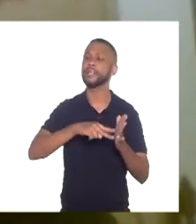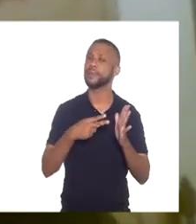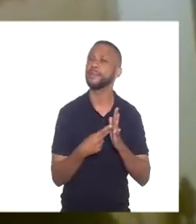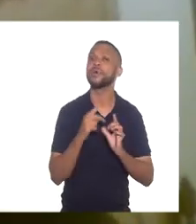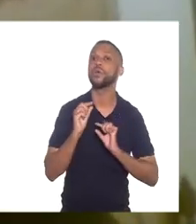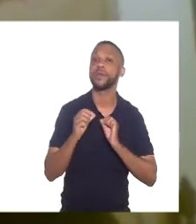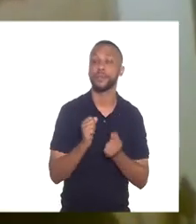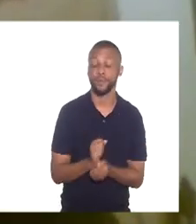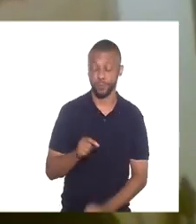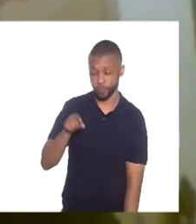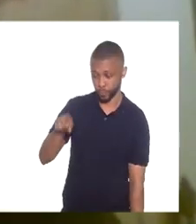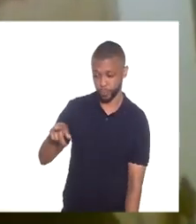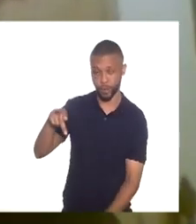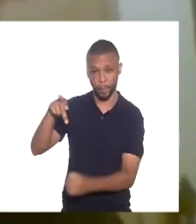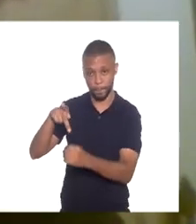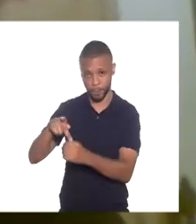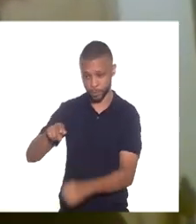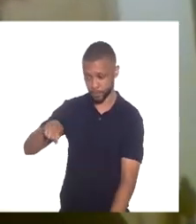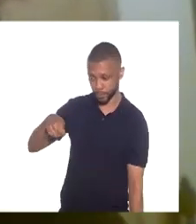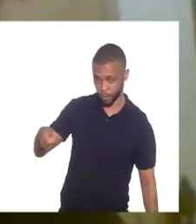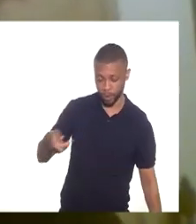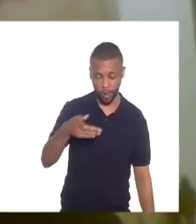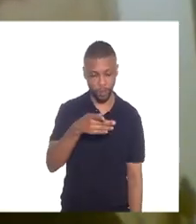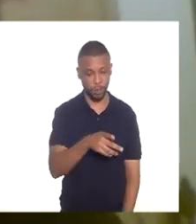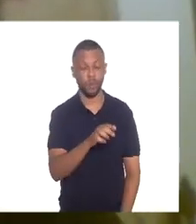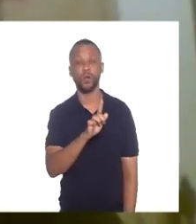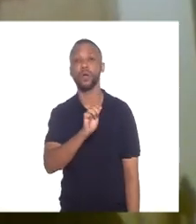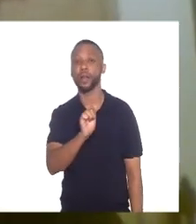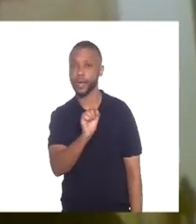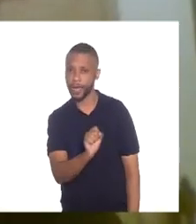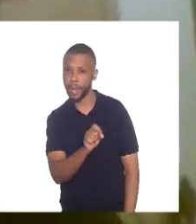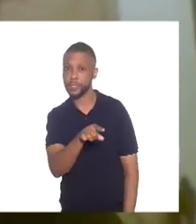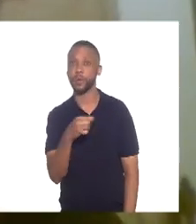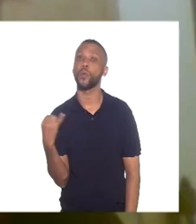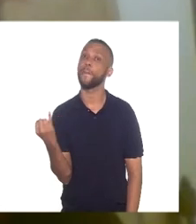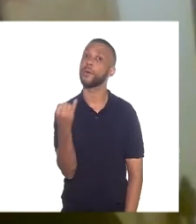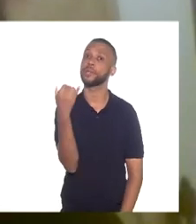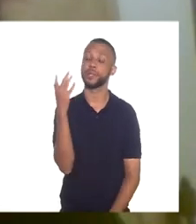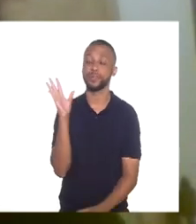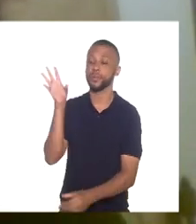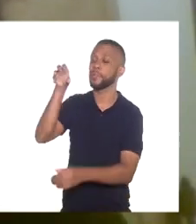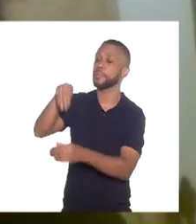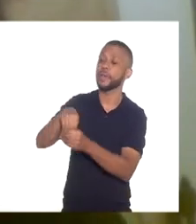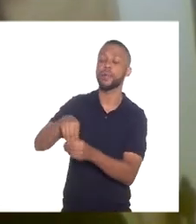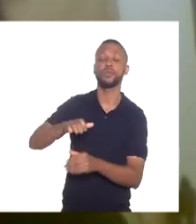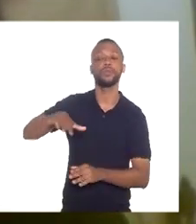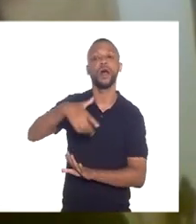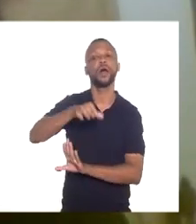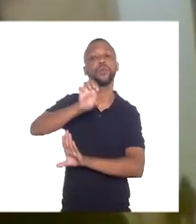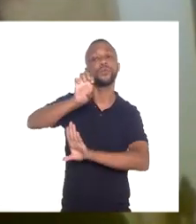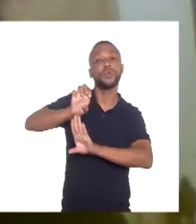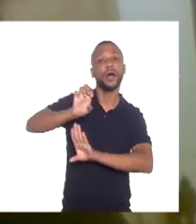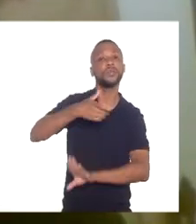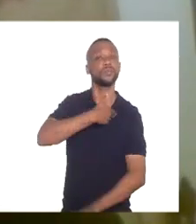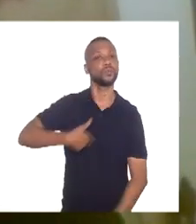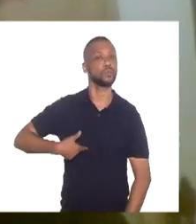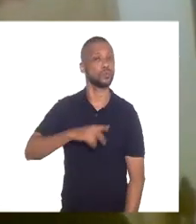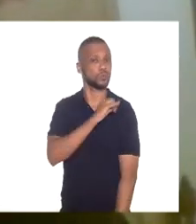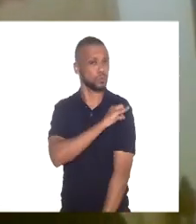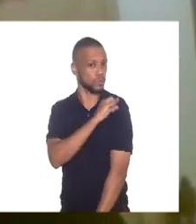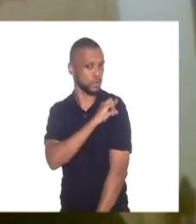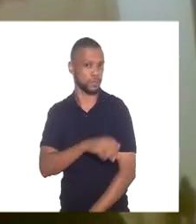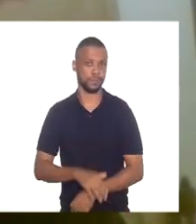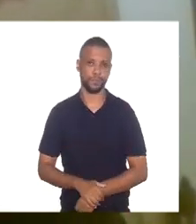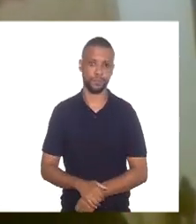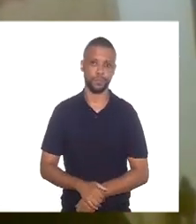petróleo quanto gás são de crucial importância para o estado do Rio de Janeiro. Olhando para a próxima década, para os